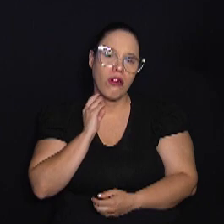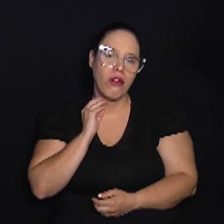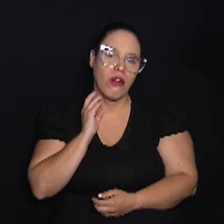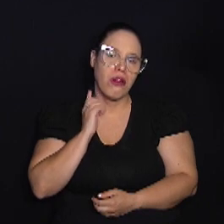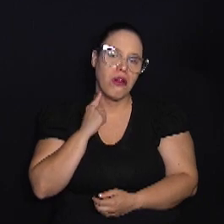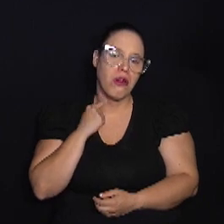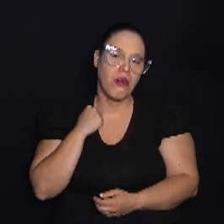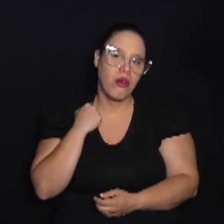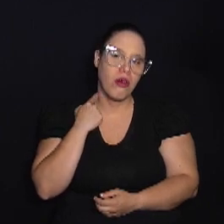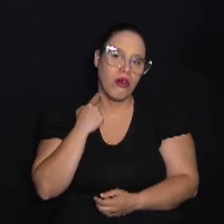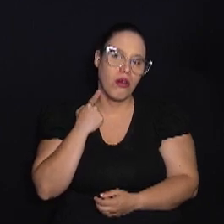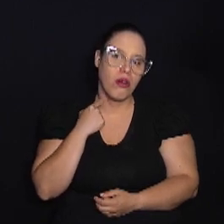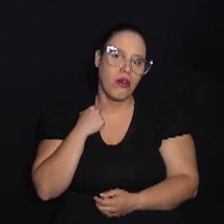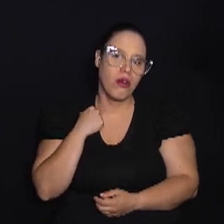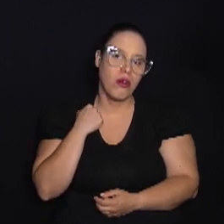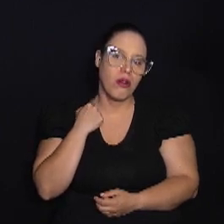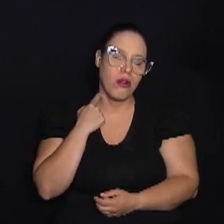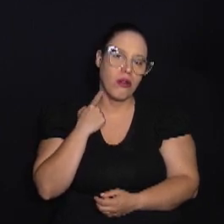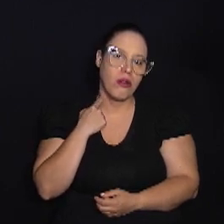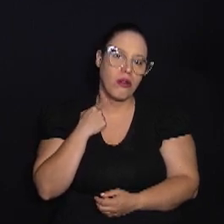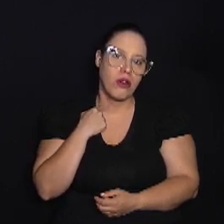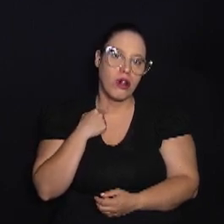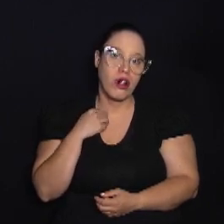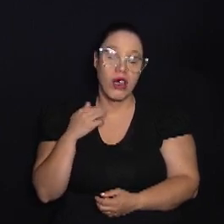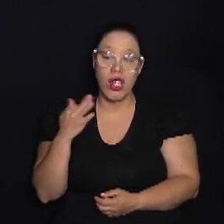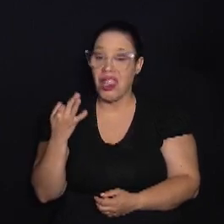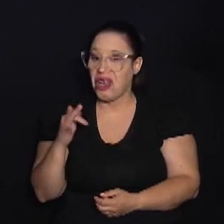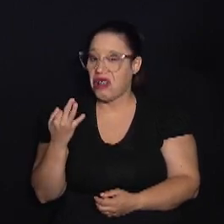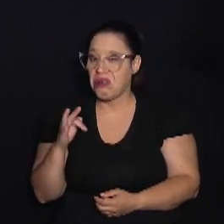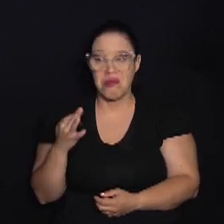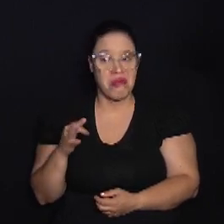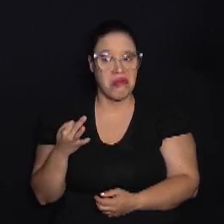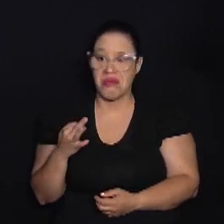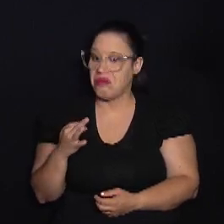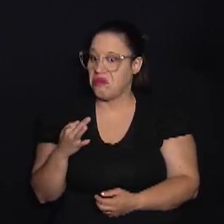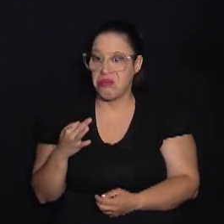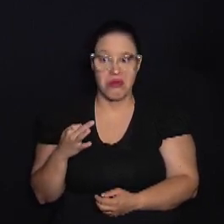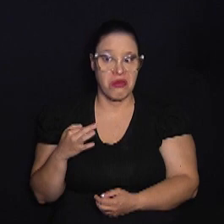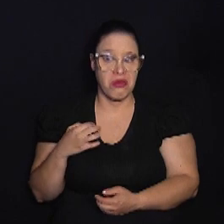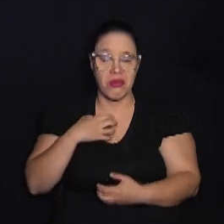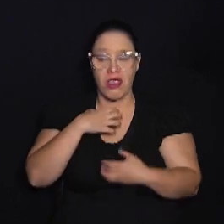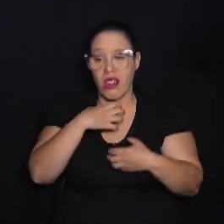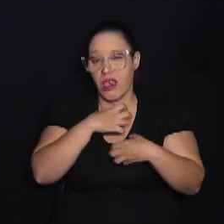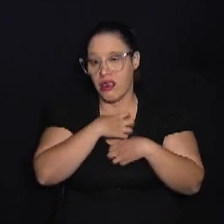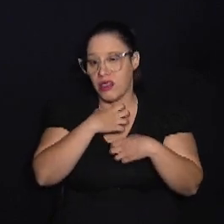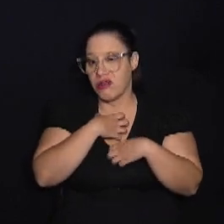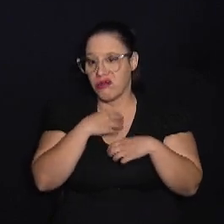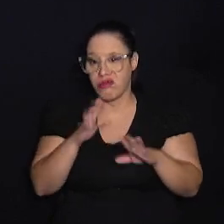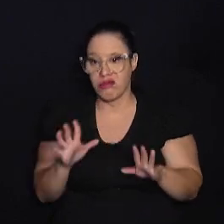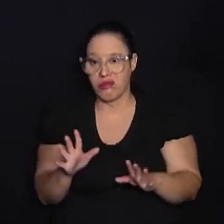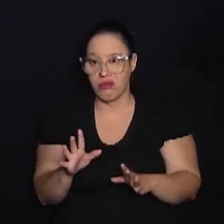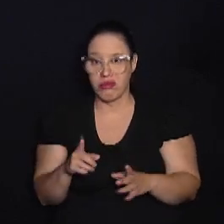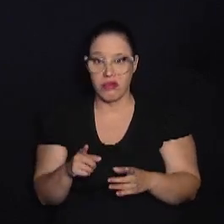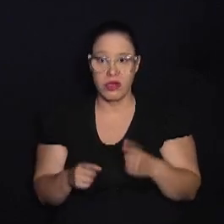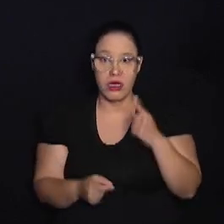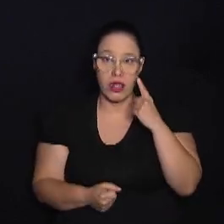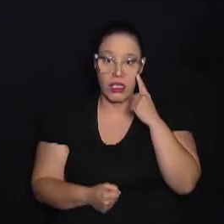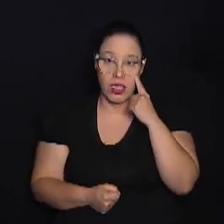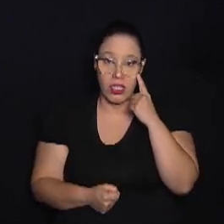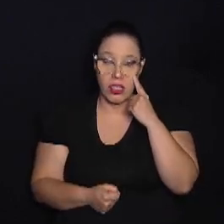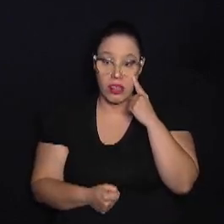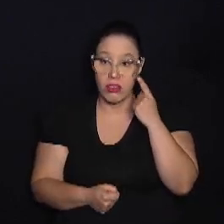e percebe. Eles não dão dor, eles são assintomáticos, né? Mas o que a gente tem visto, principalmente os tumores